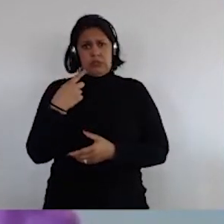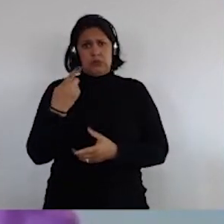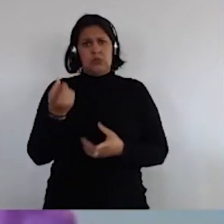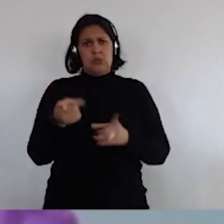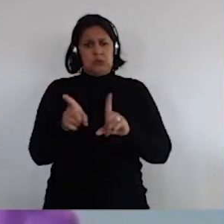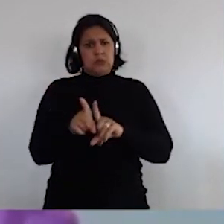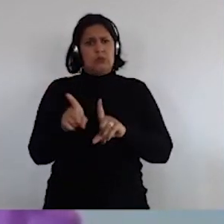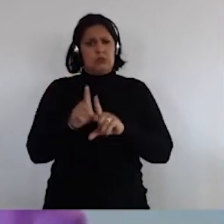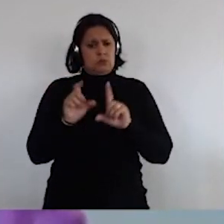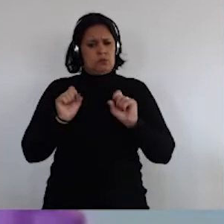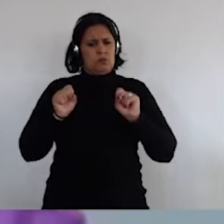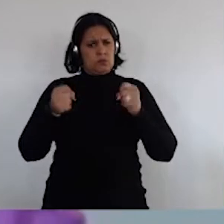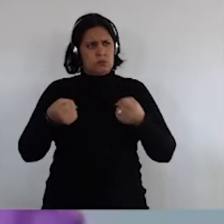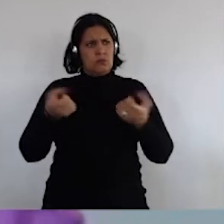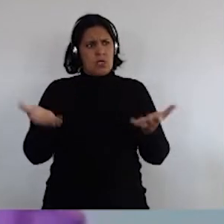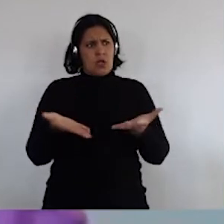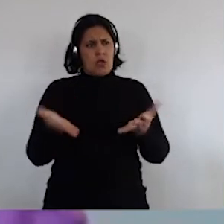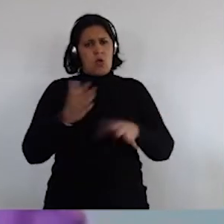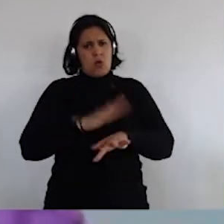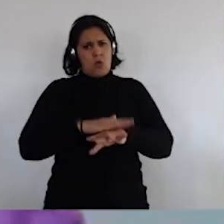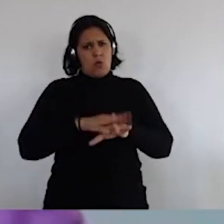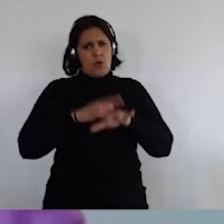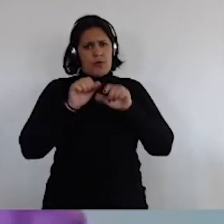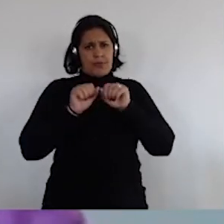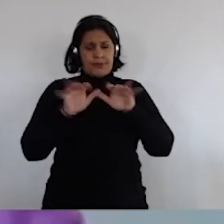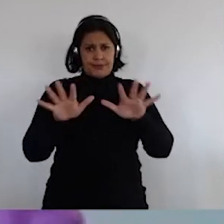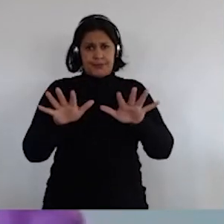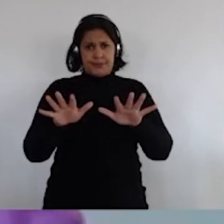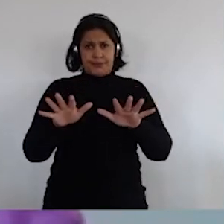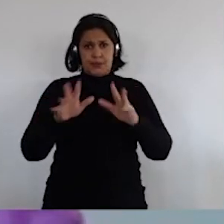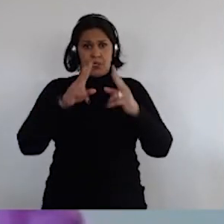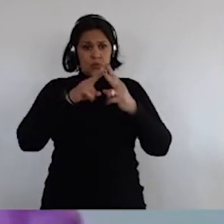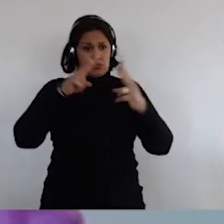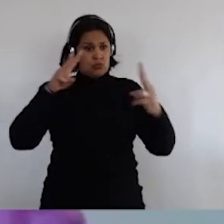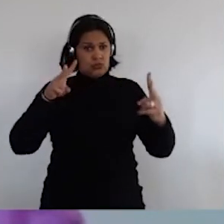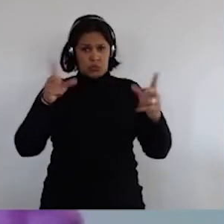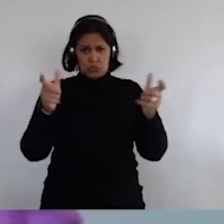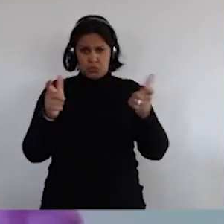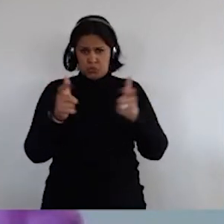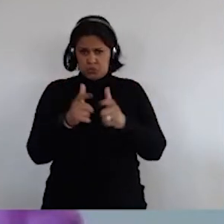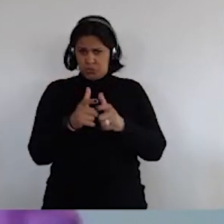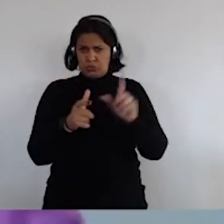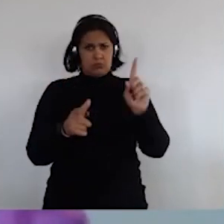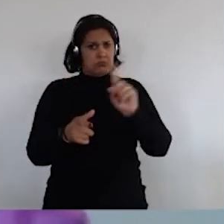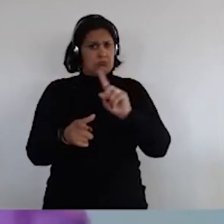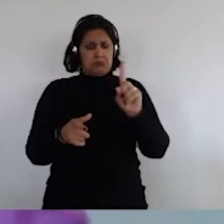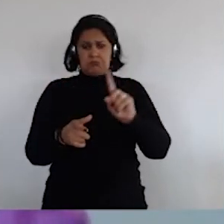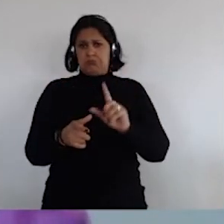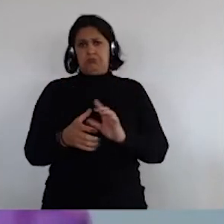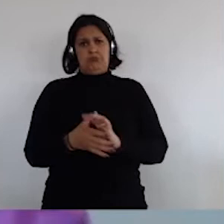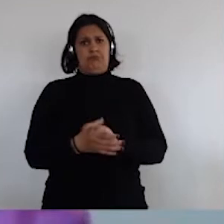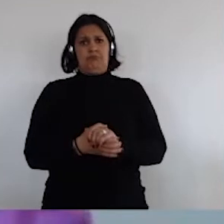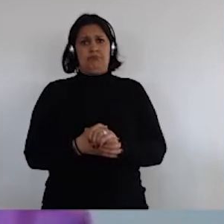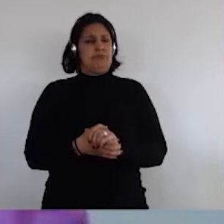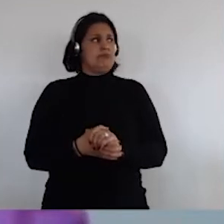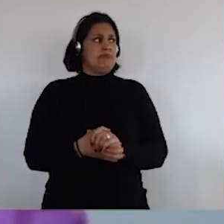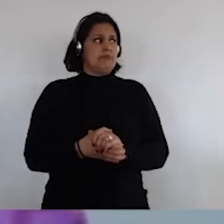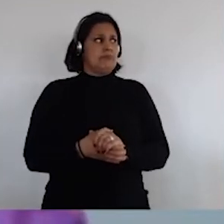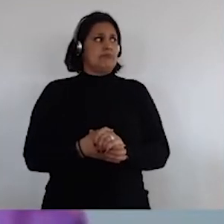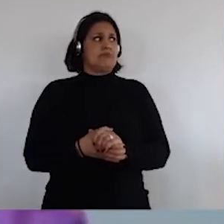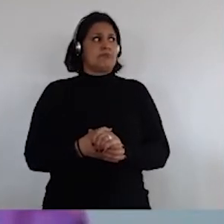de pandemia. Não foi diminuída pela virtualização de várias atividades com as quais